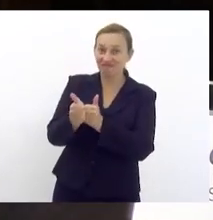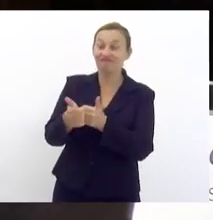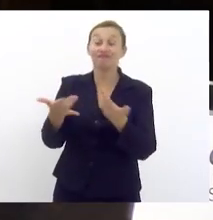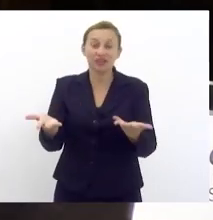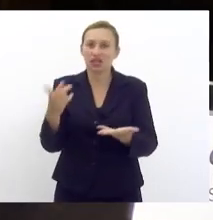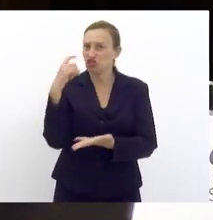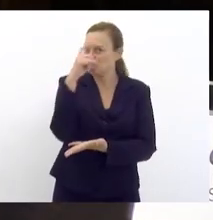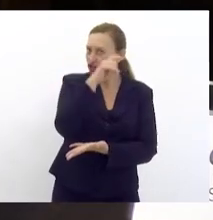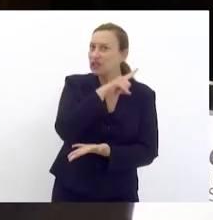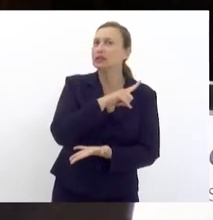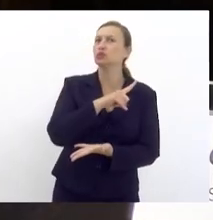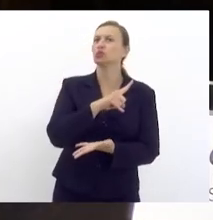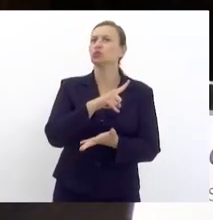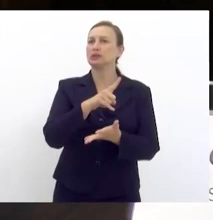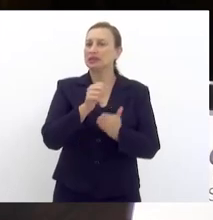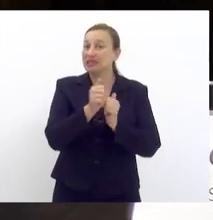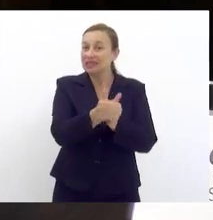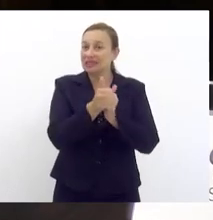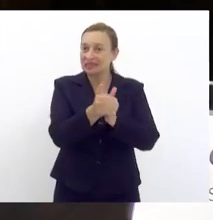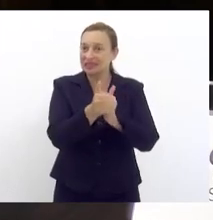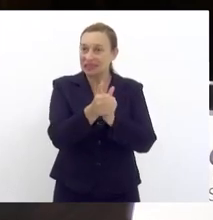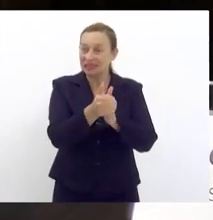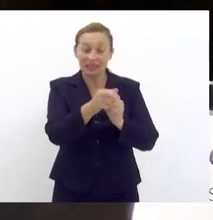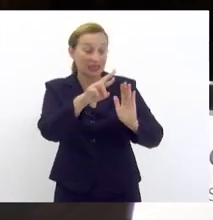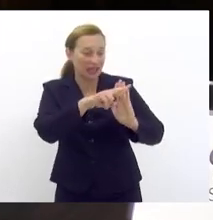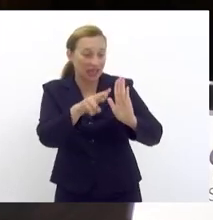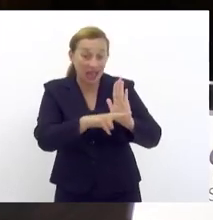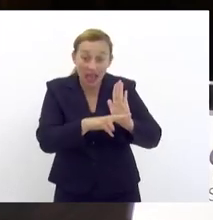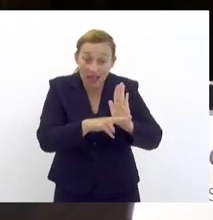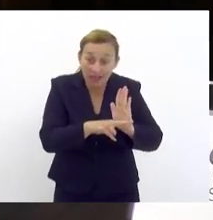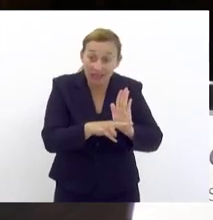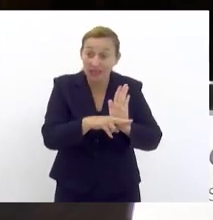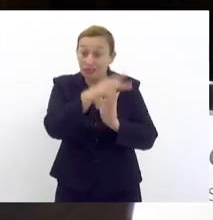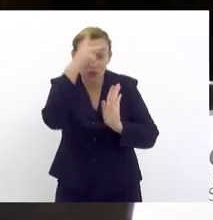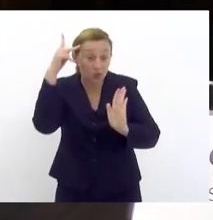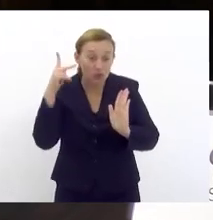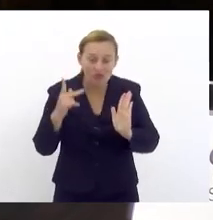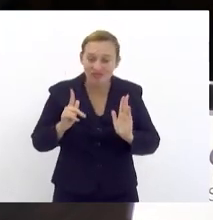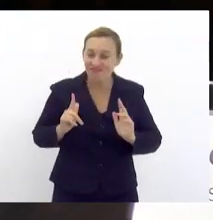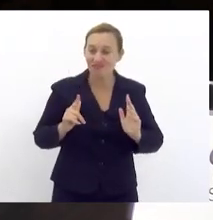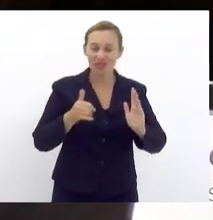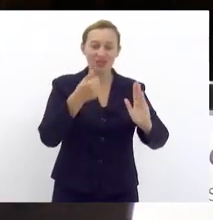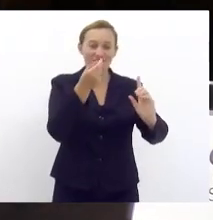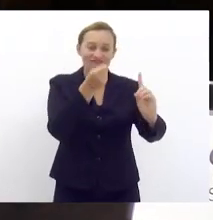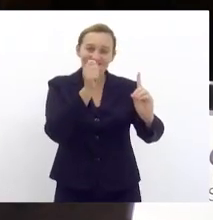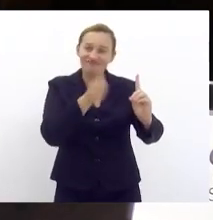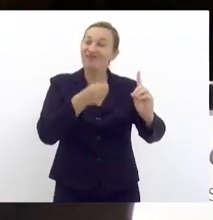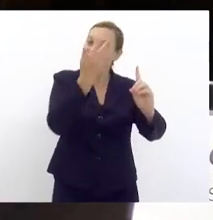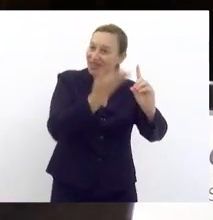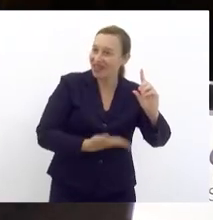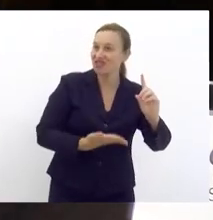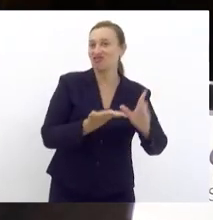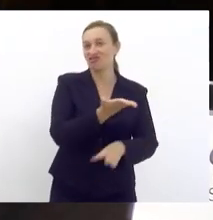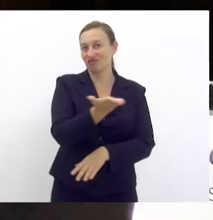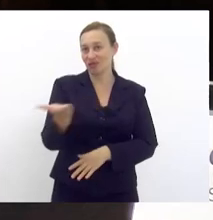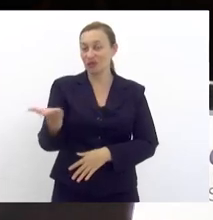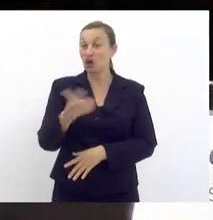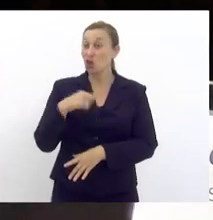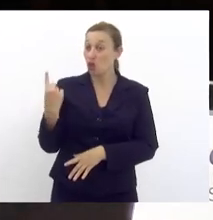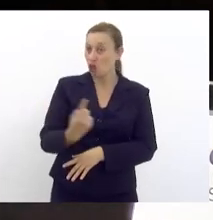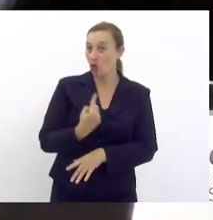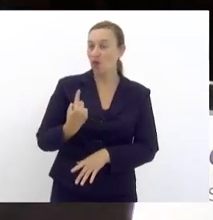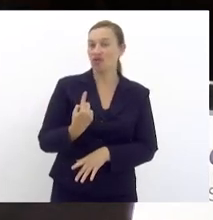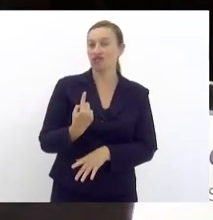é difícil seguir o padrão de pessoas que hoje são homenageadas como vocês, assim, porque nós fazemos esse padrão,